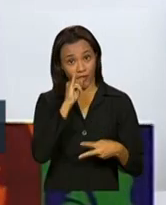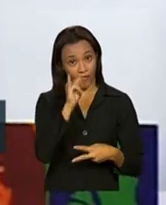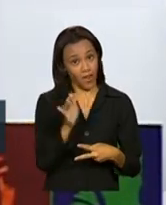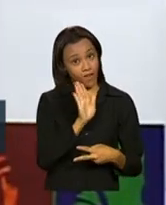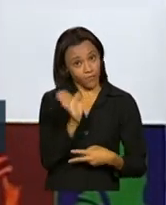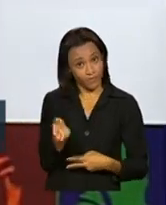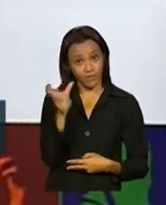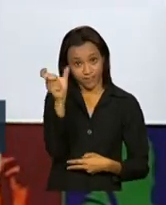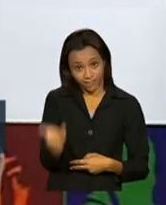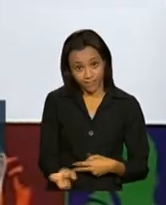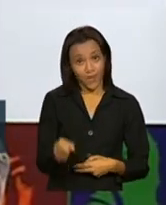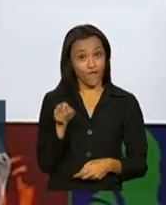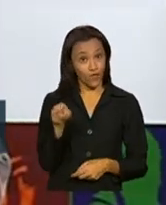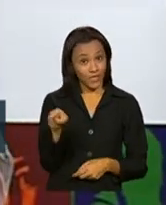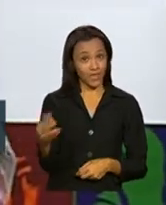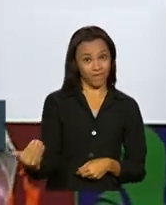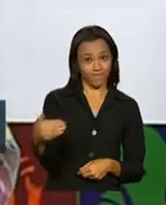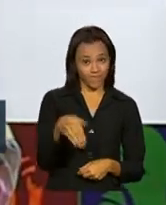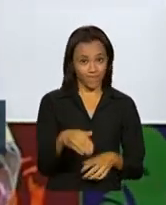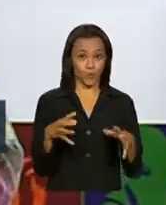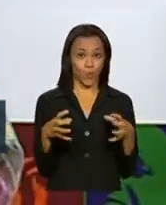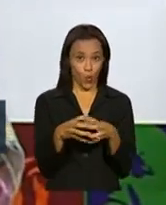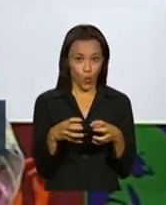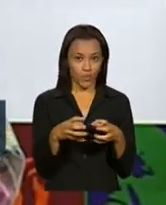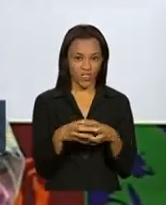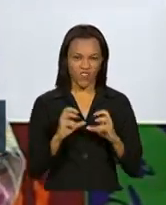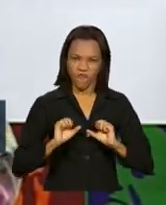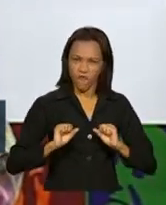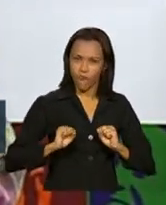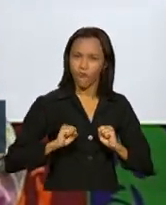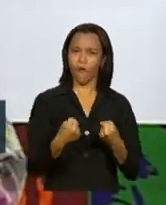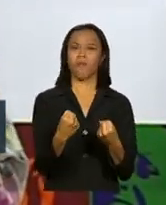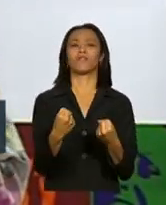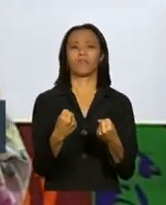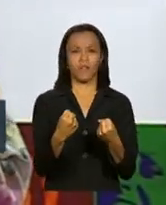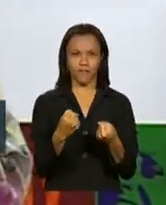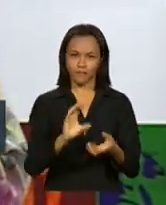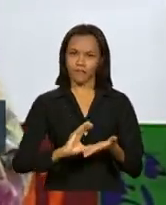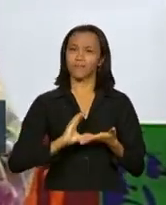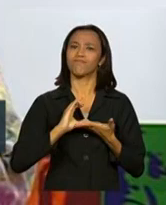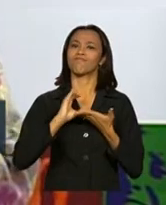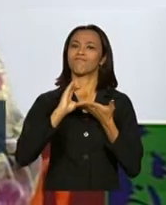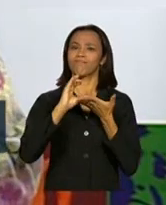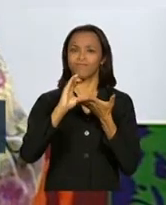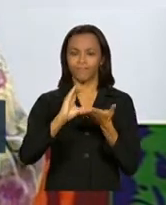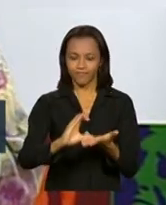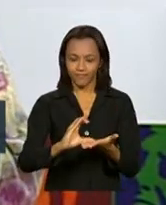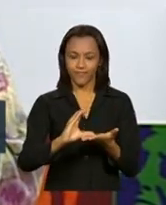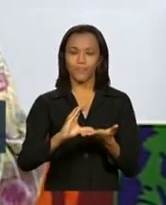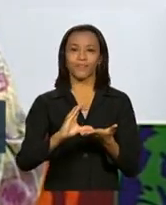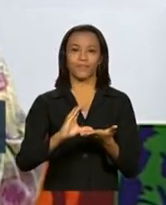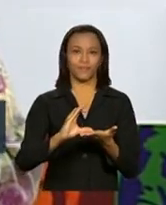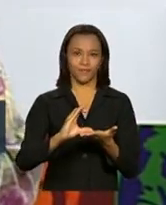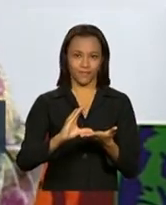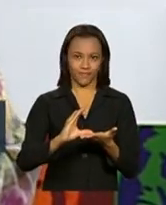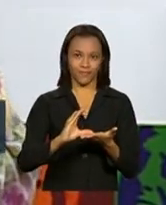Sueli que a sua entrada fortalece não é eh